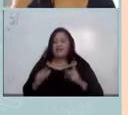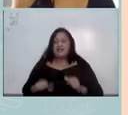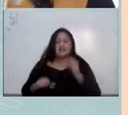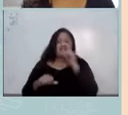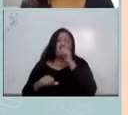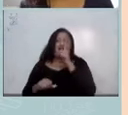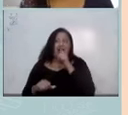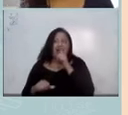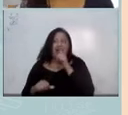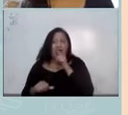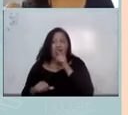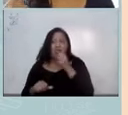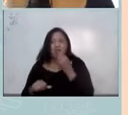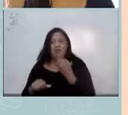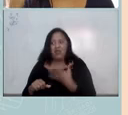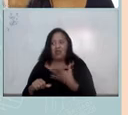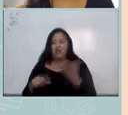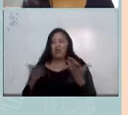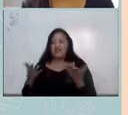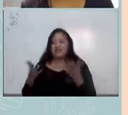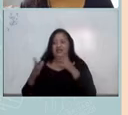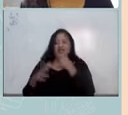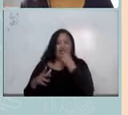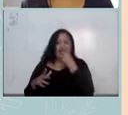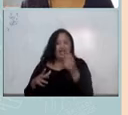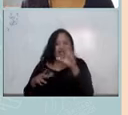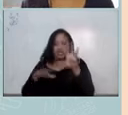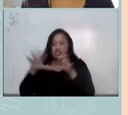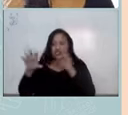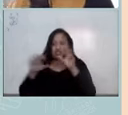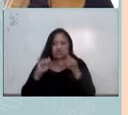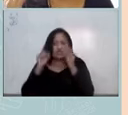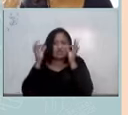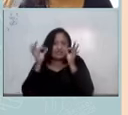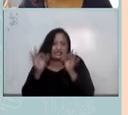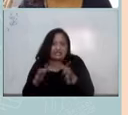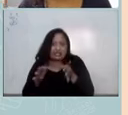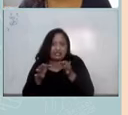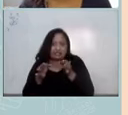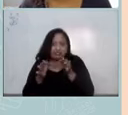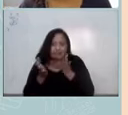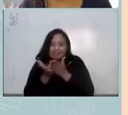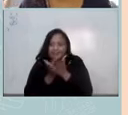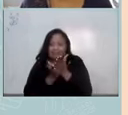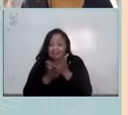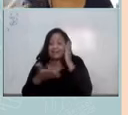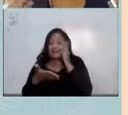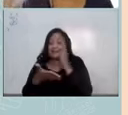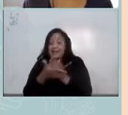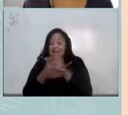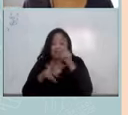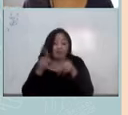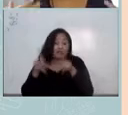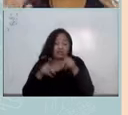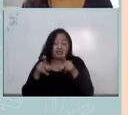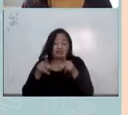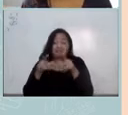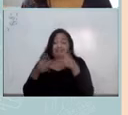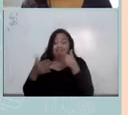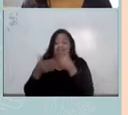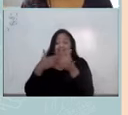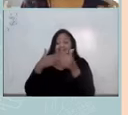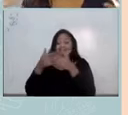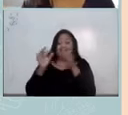potável, coleta de esgoto adequada, coleta de lixo. Então, veja, quase metade da população que está aí à mercê, né, dessas